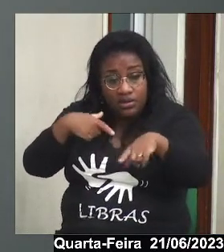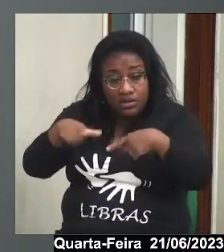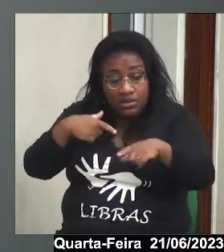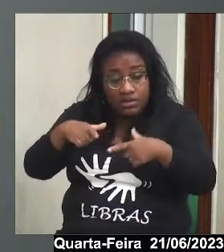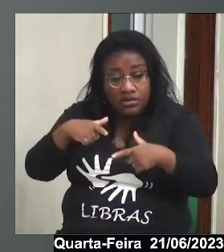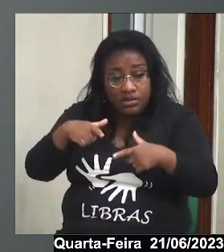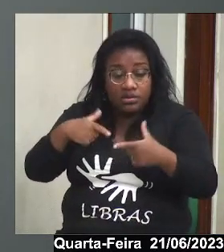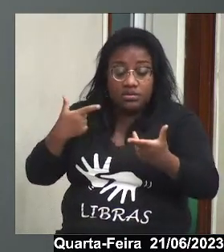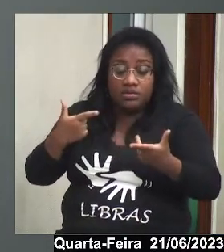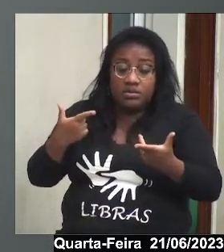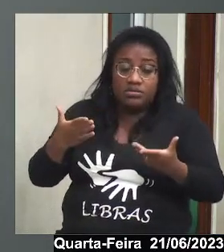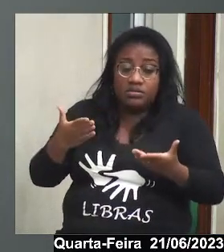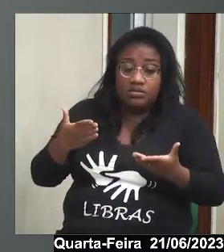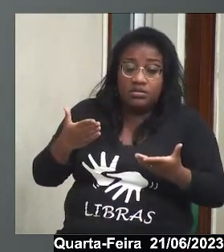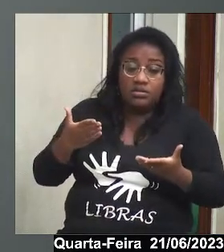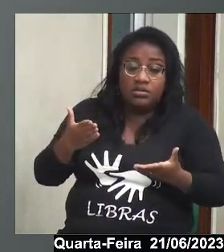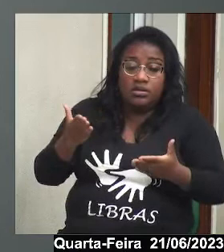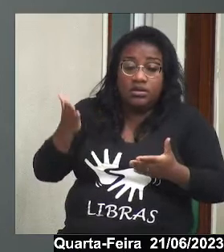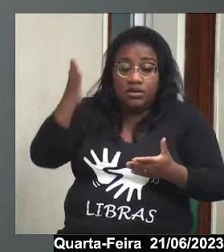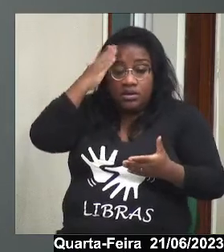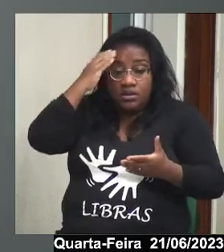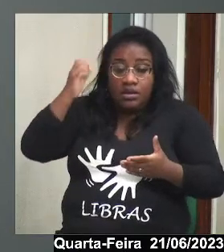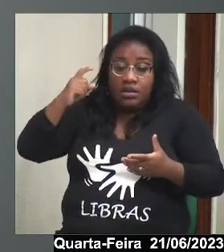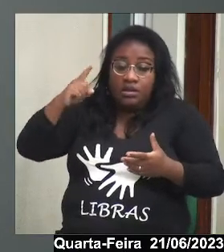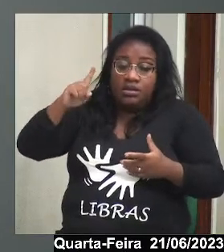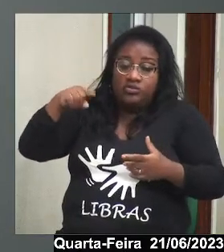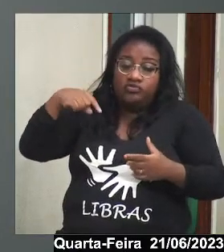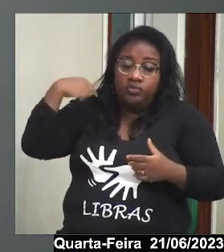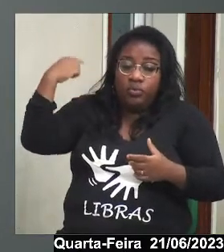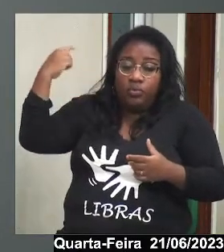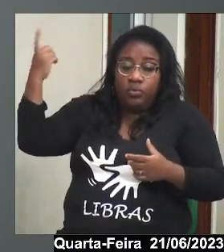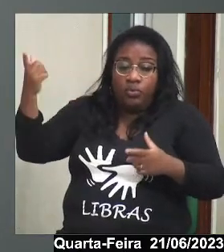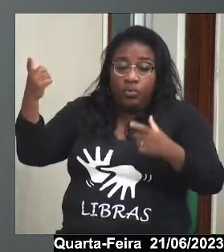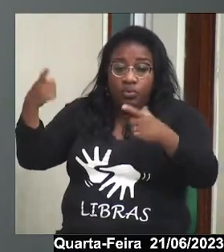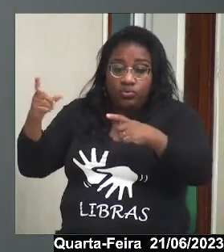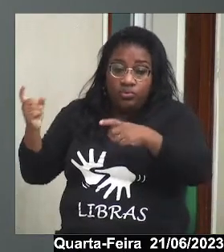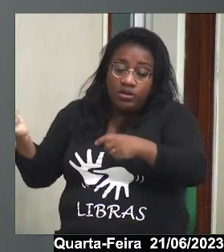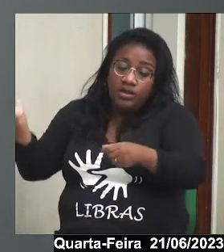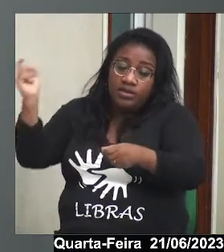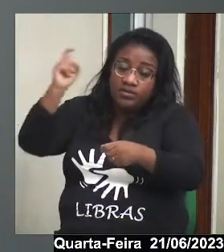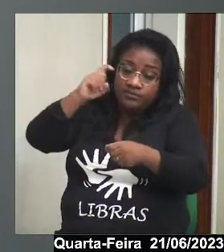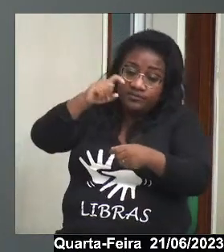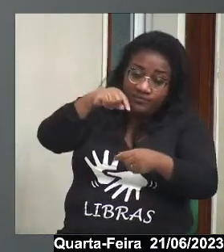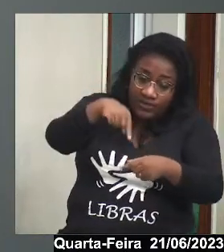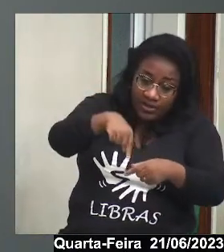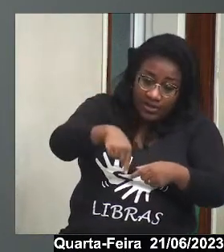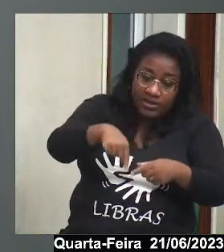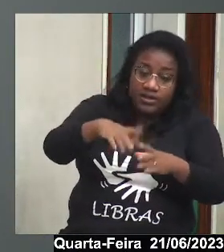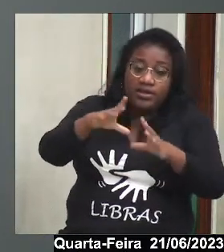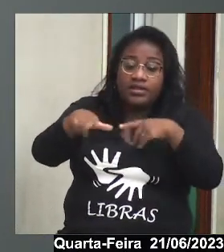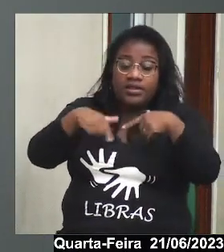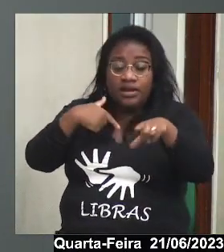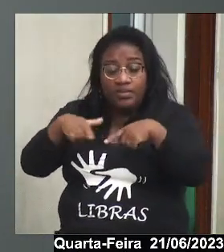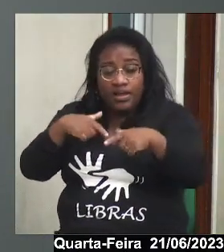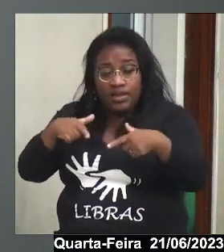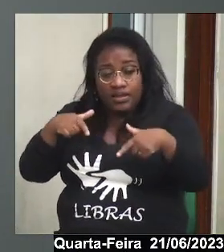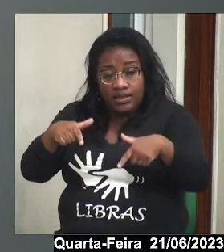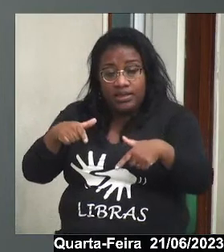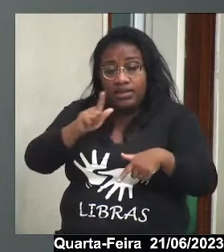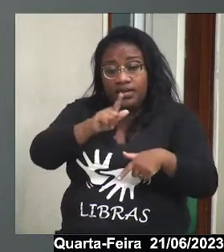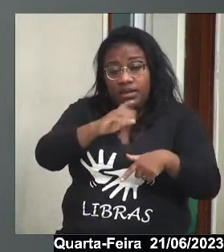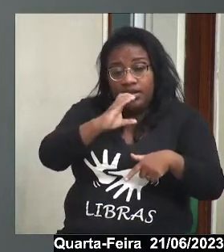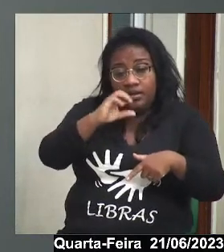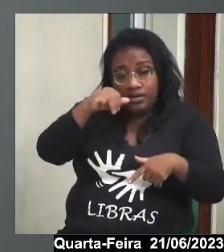cidade, que às vezes não é morador de Embu das Artes, mas ele sai de outros municípios para trabalhar na nossa cidade. E a nossa GCM dá